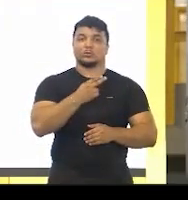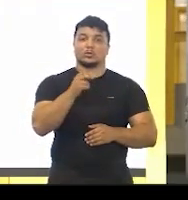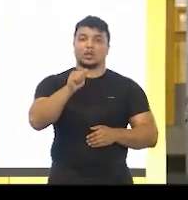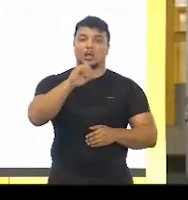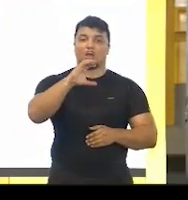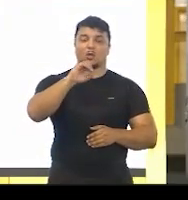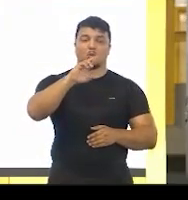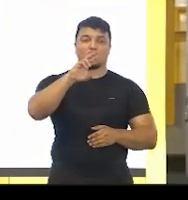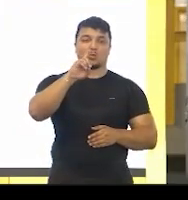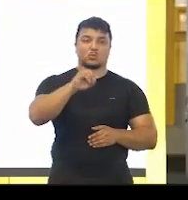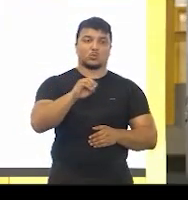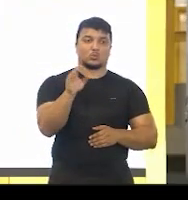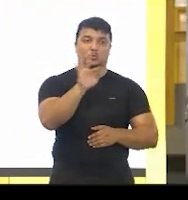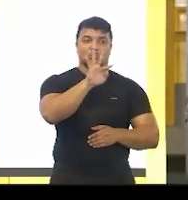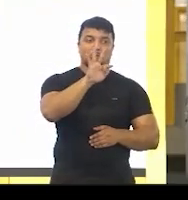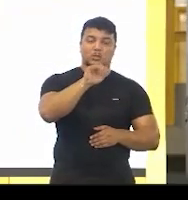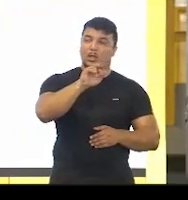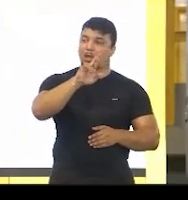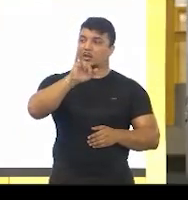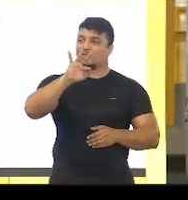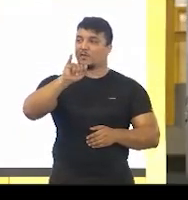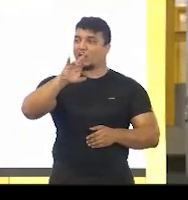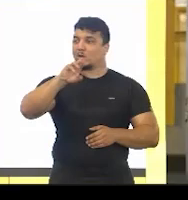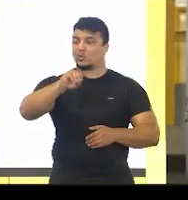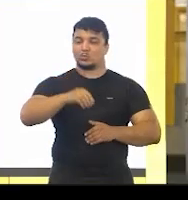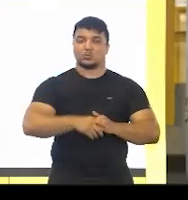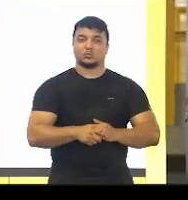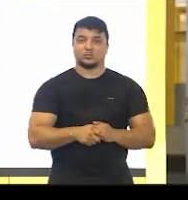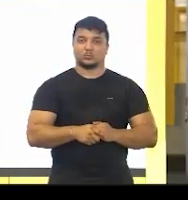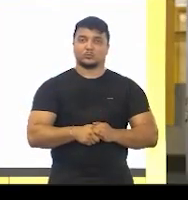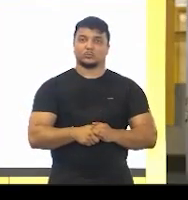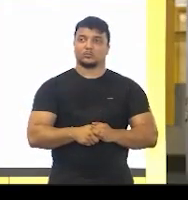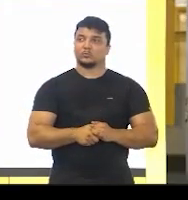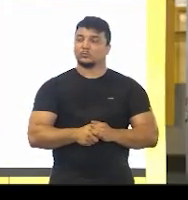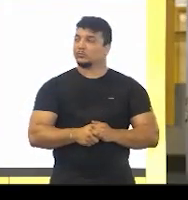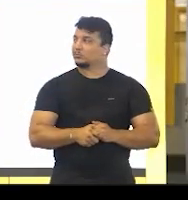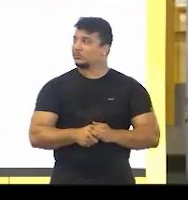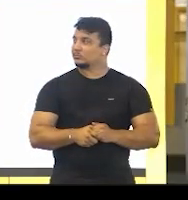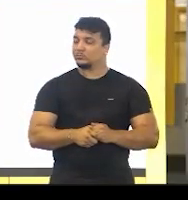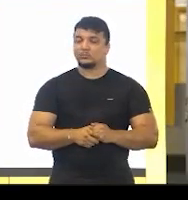essa parte. Acordo tarifário